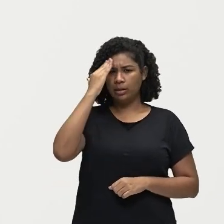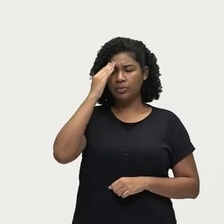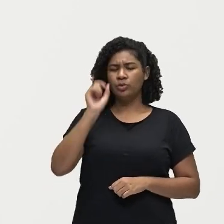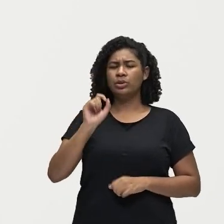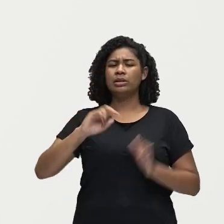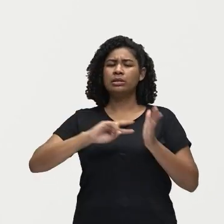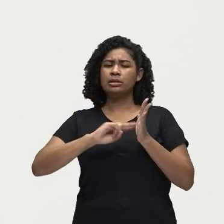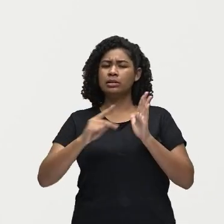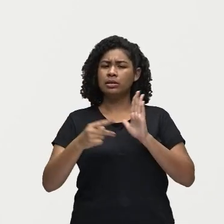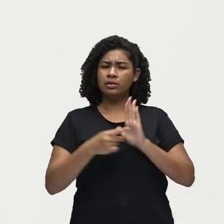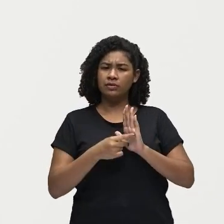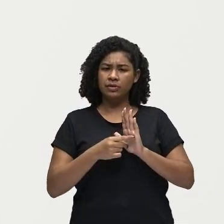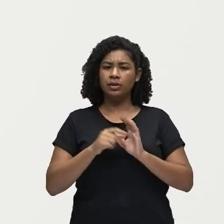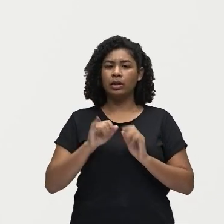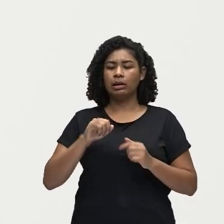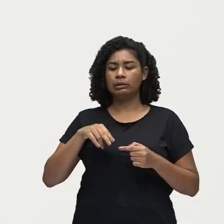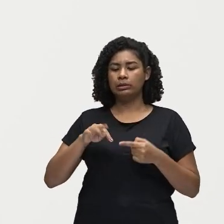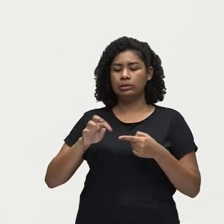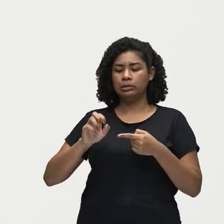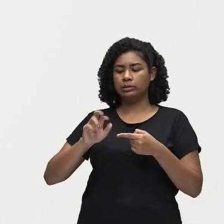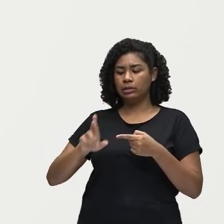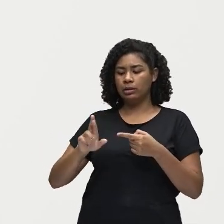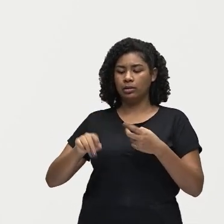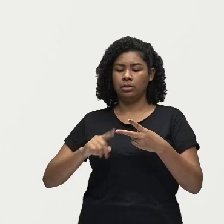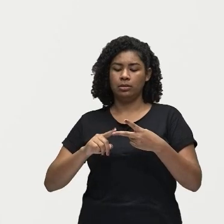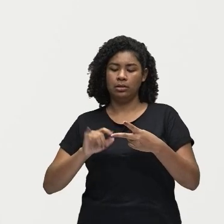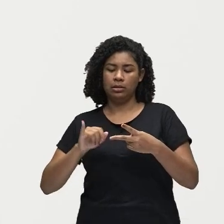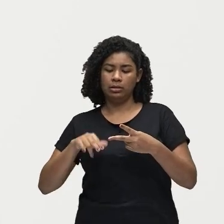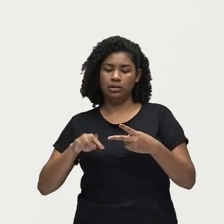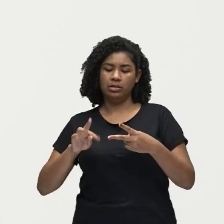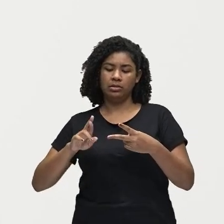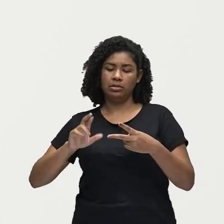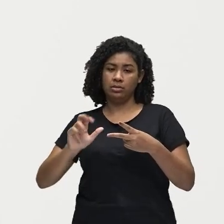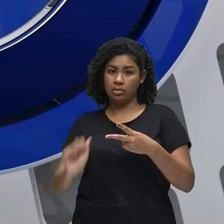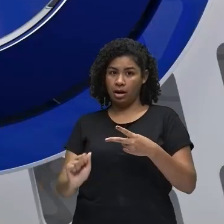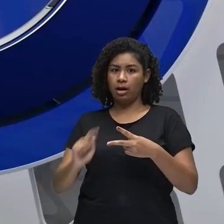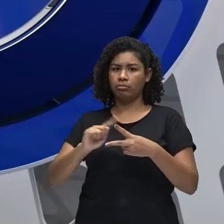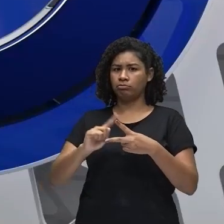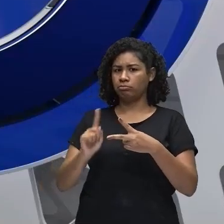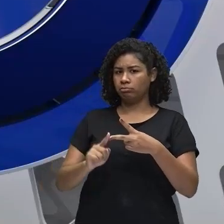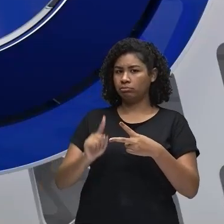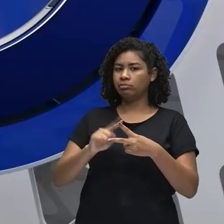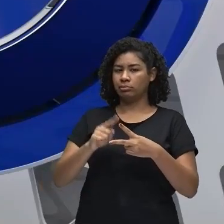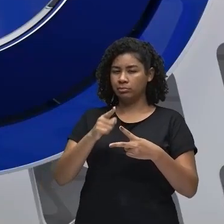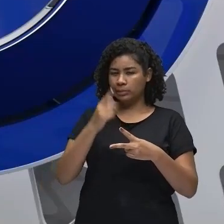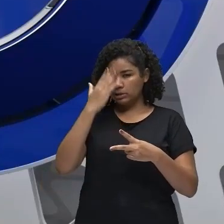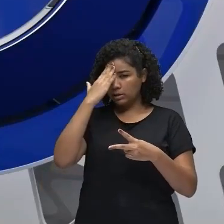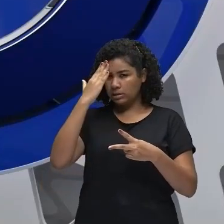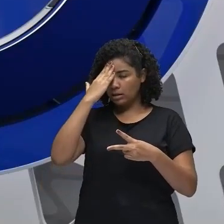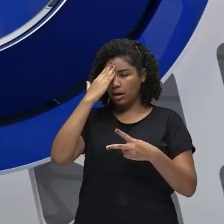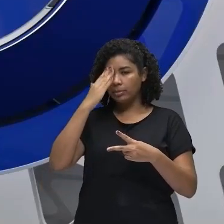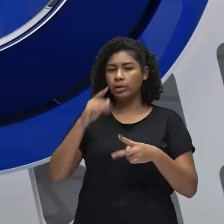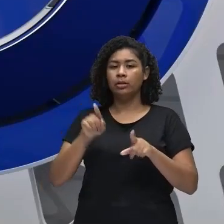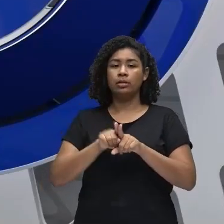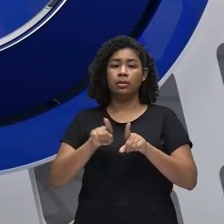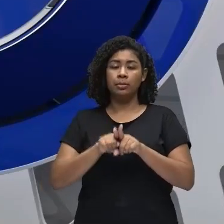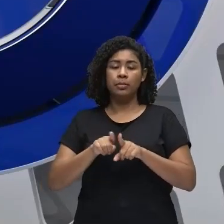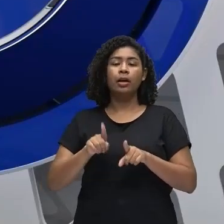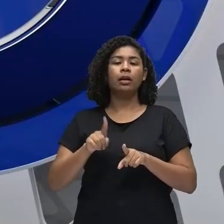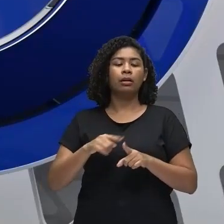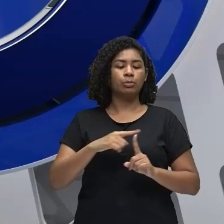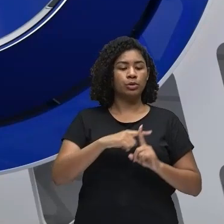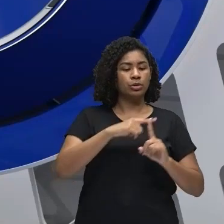relação interespecífica, o que é uma relação intraespecífica, o que é uma relação harmônica